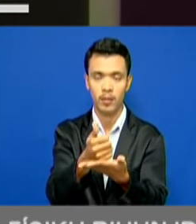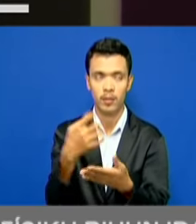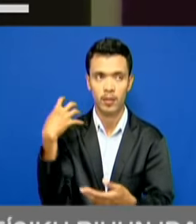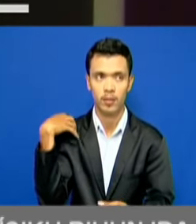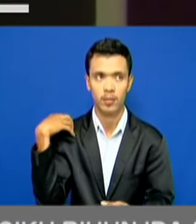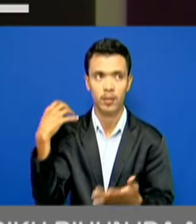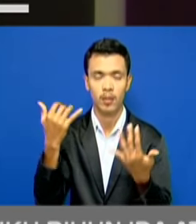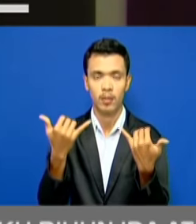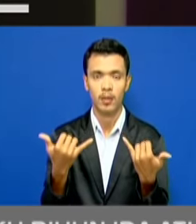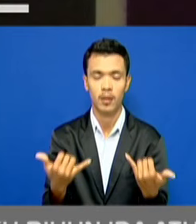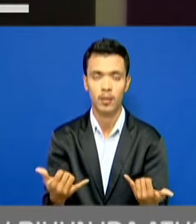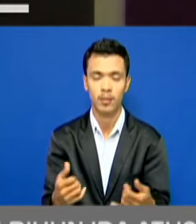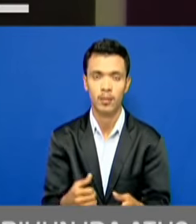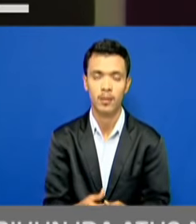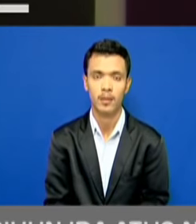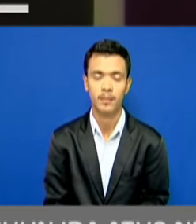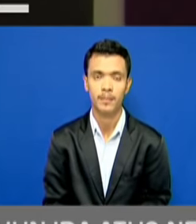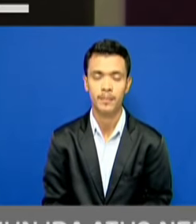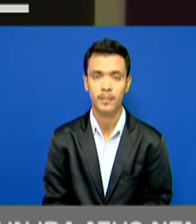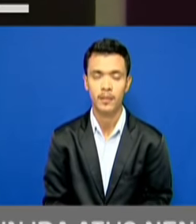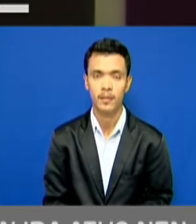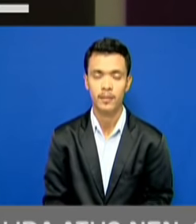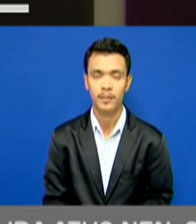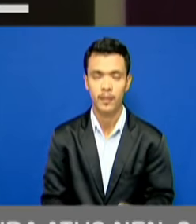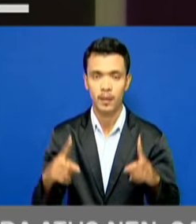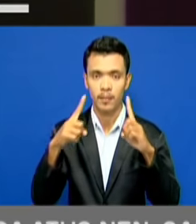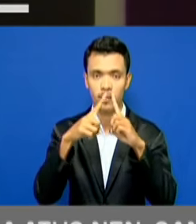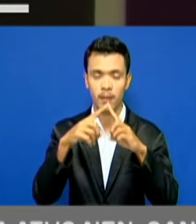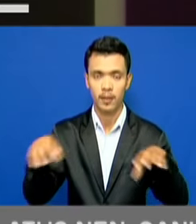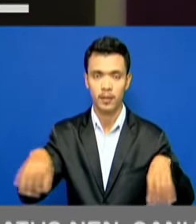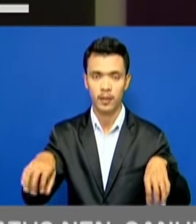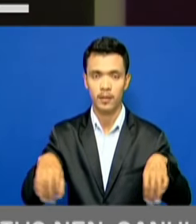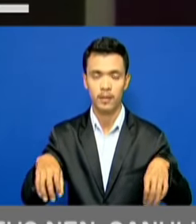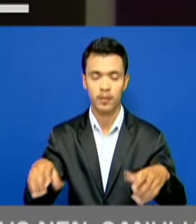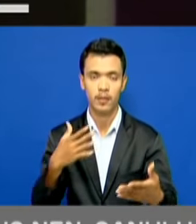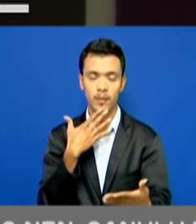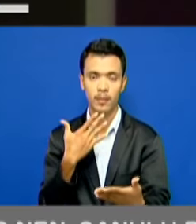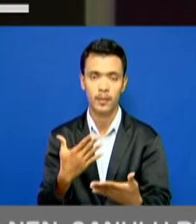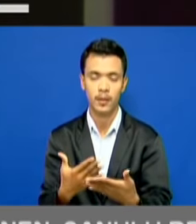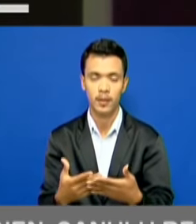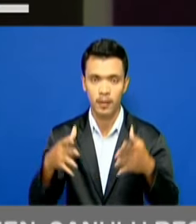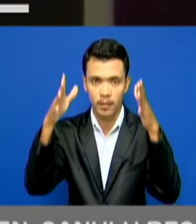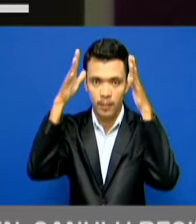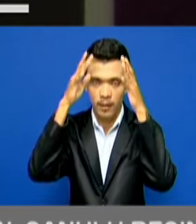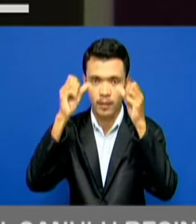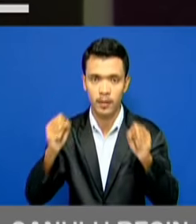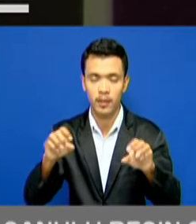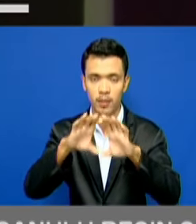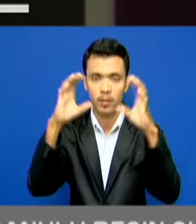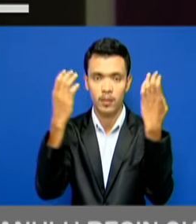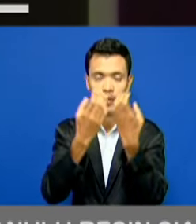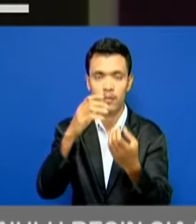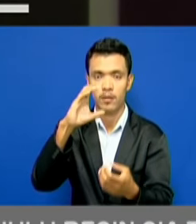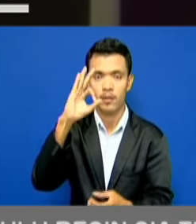idanê, a tua atinge expectativa fome, para desempenho de leva excelente. Presidente Comissão Função